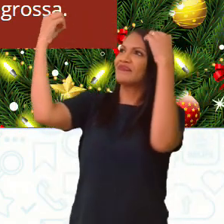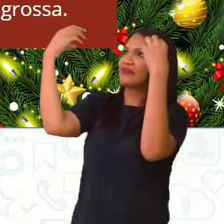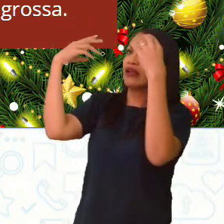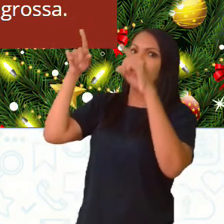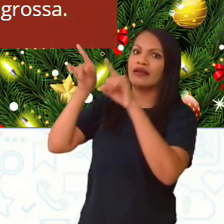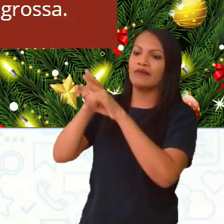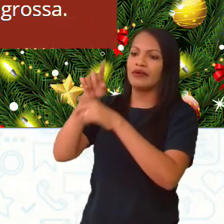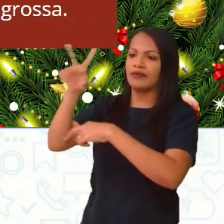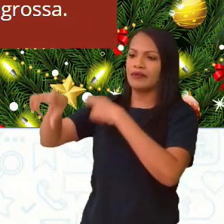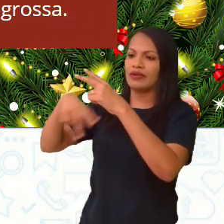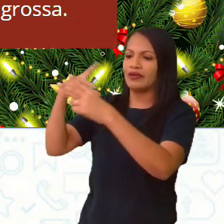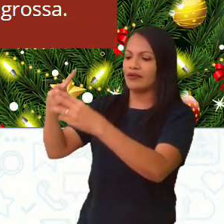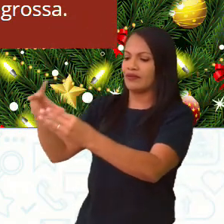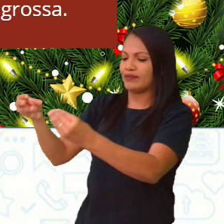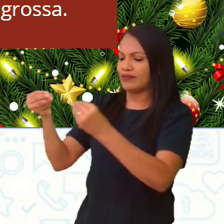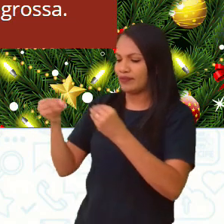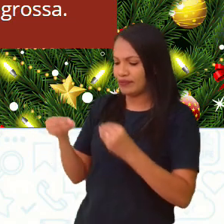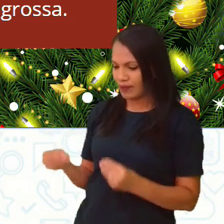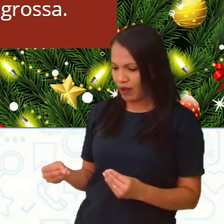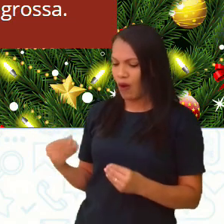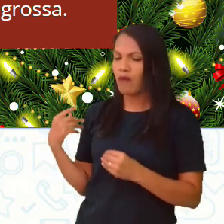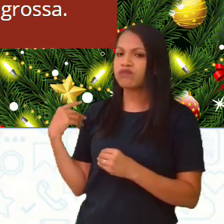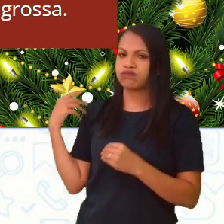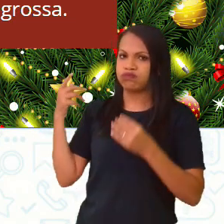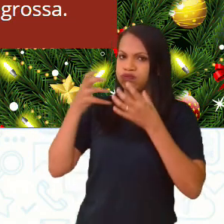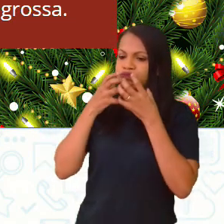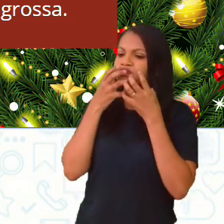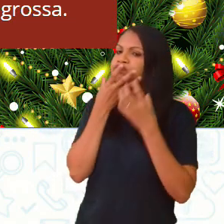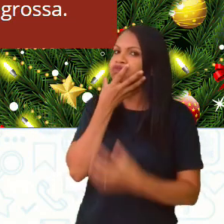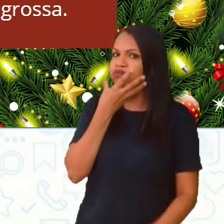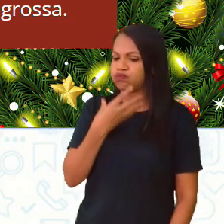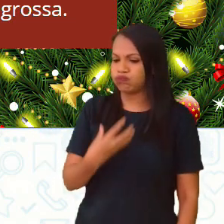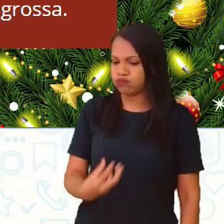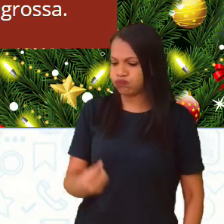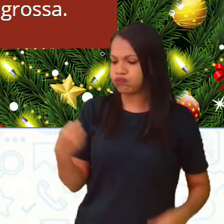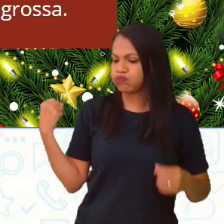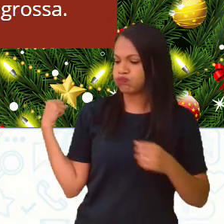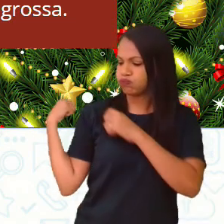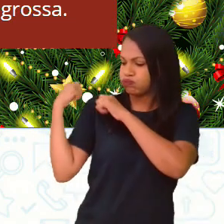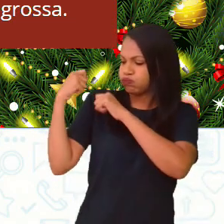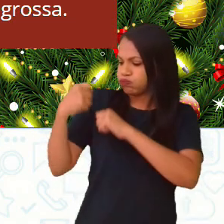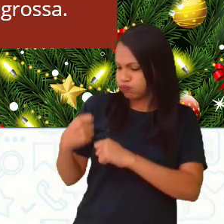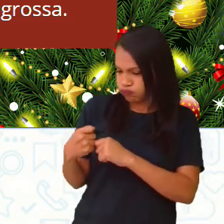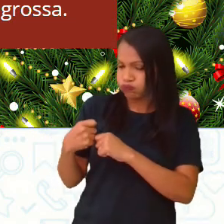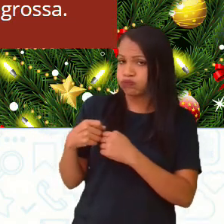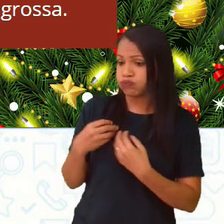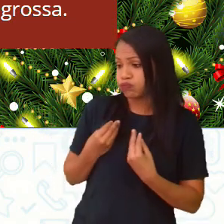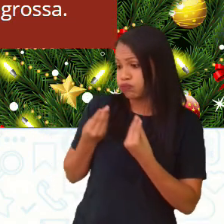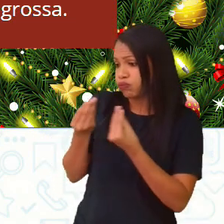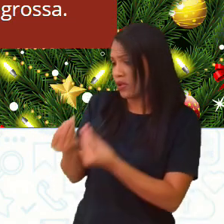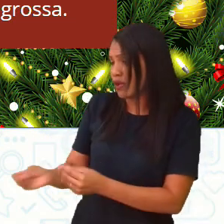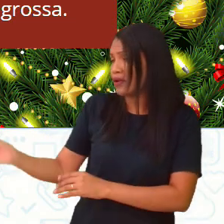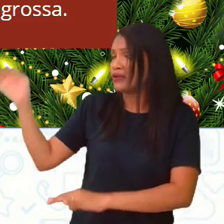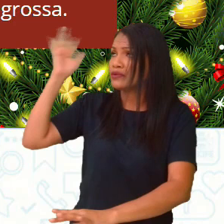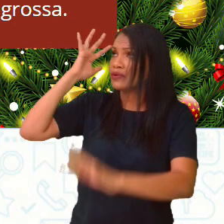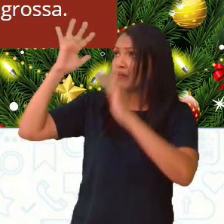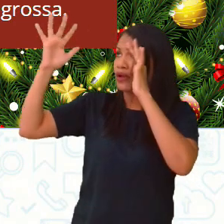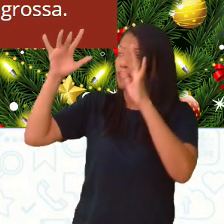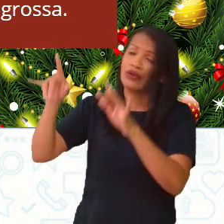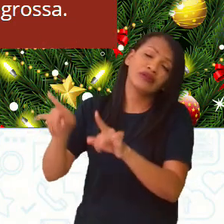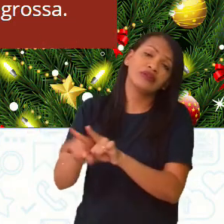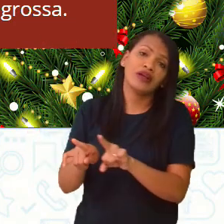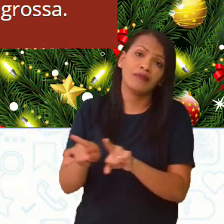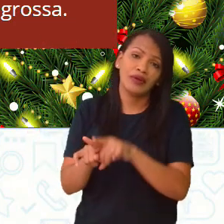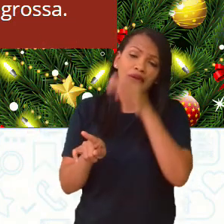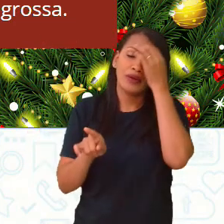presentes trazidos pelo Papai Noel, para depois ela mesma entregar os presentes aos seus donos. Sonhava também que podia ficar